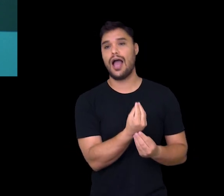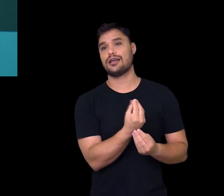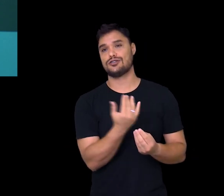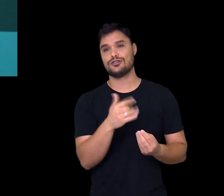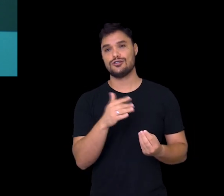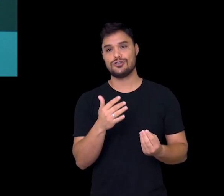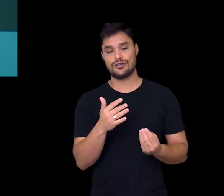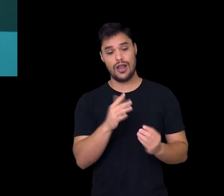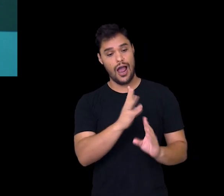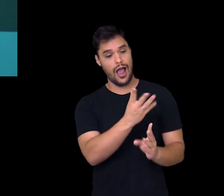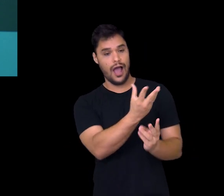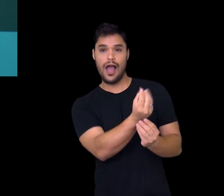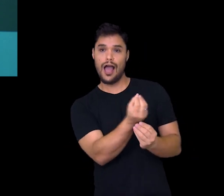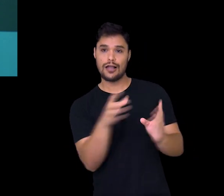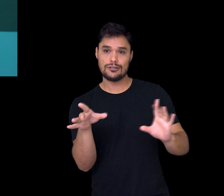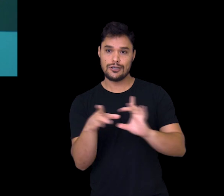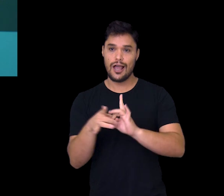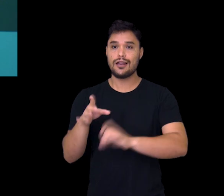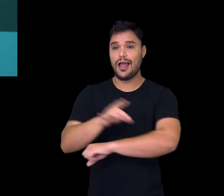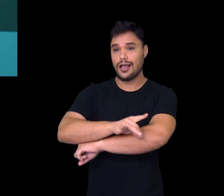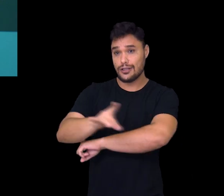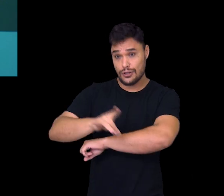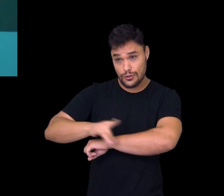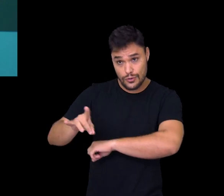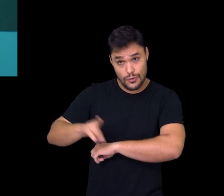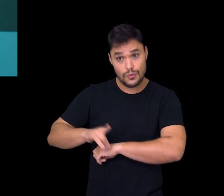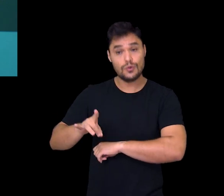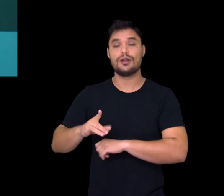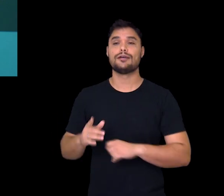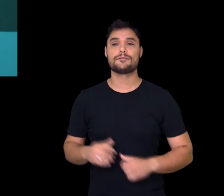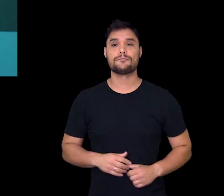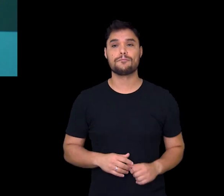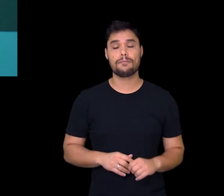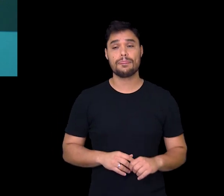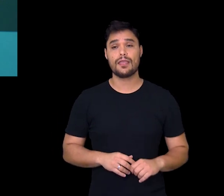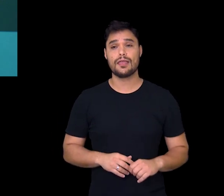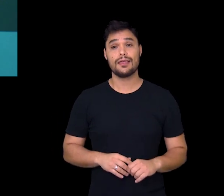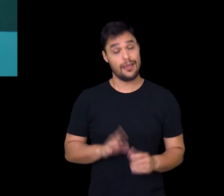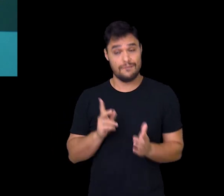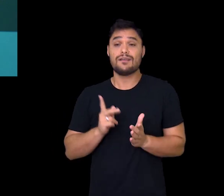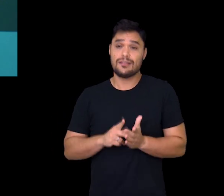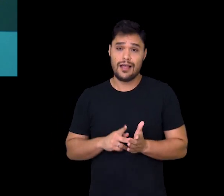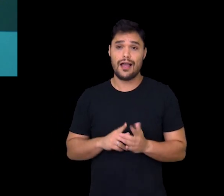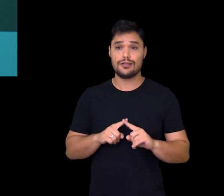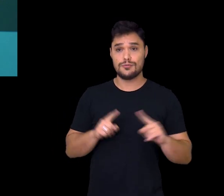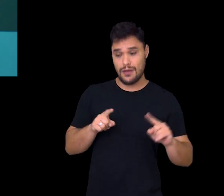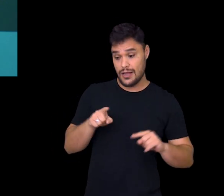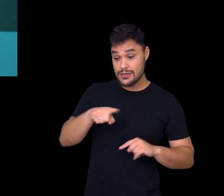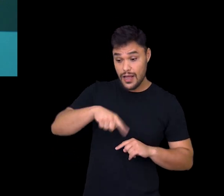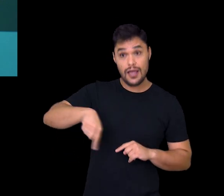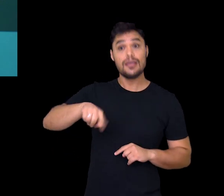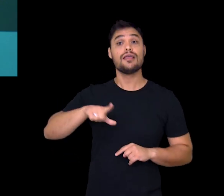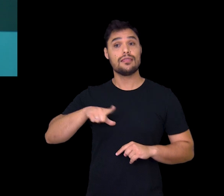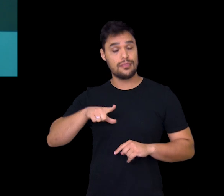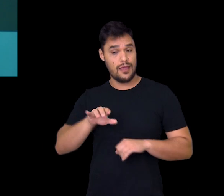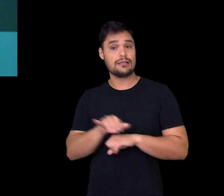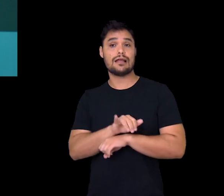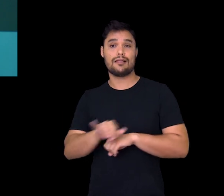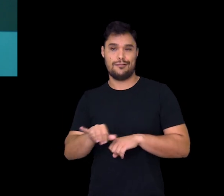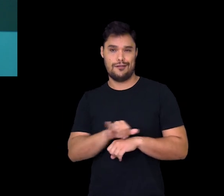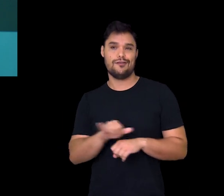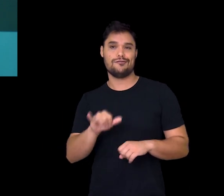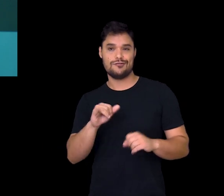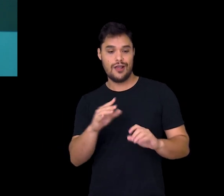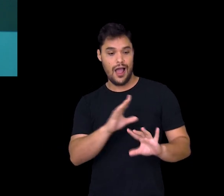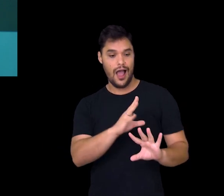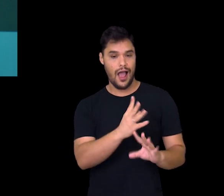à arquitetura, porque tudo é arte, e é verdade. Mas ali tem uma coisa estratégica também. Ele coloca as obras de arte de